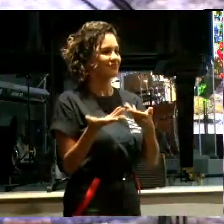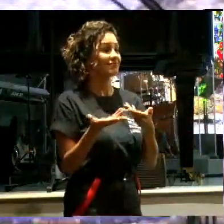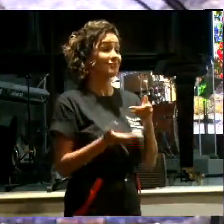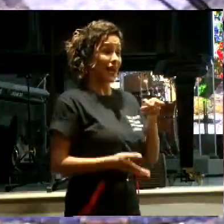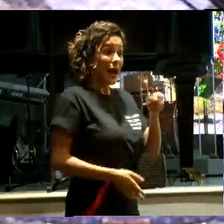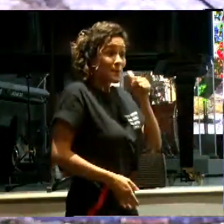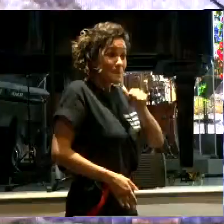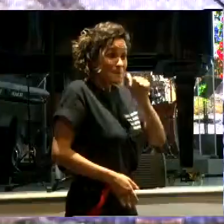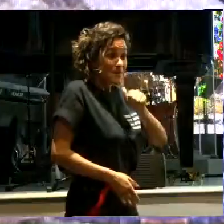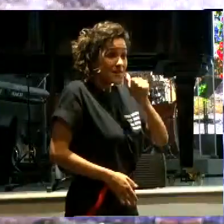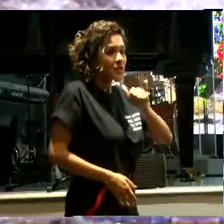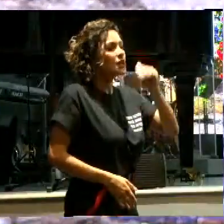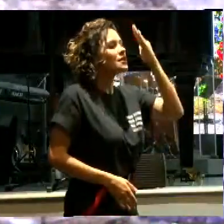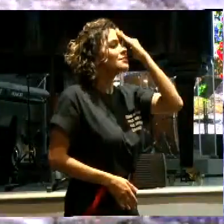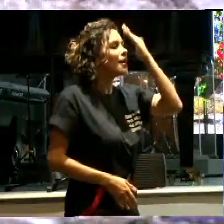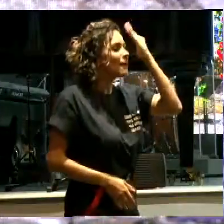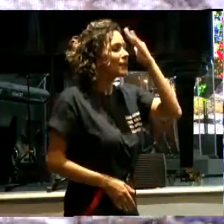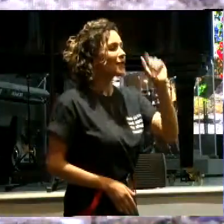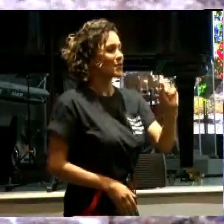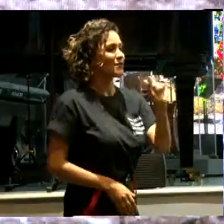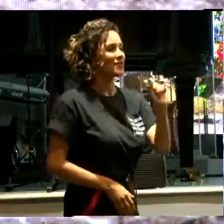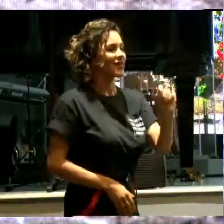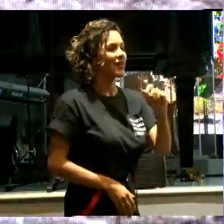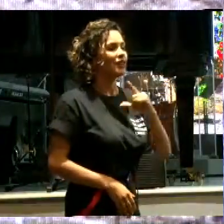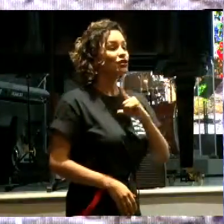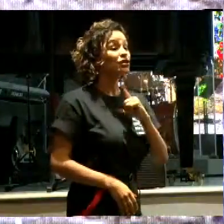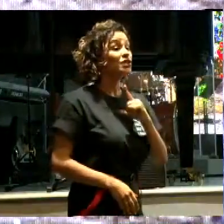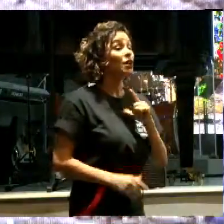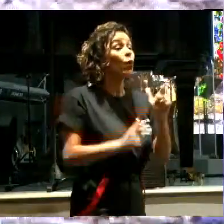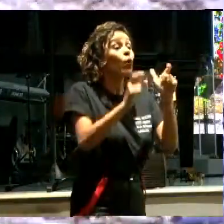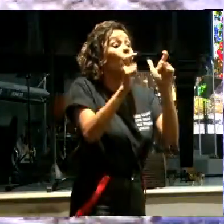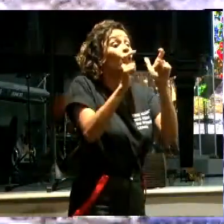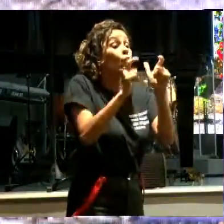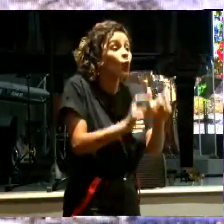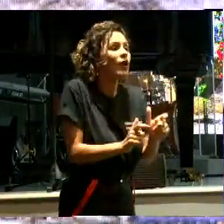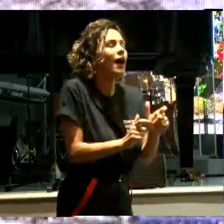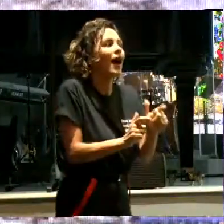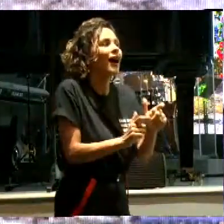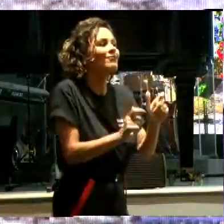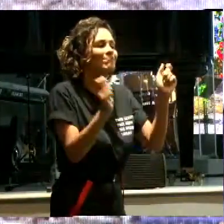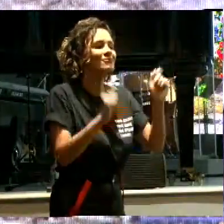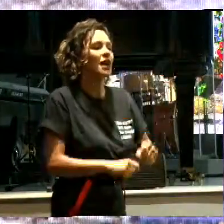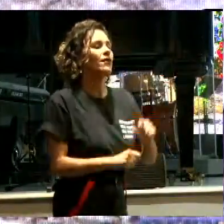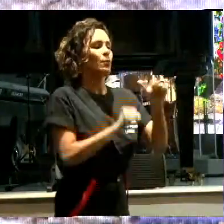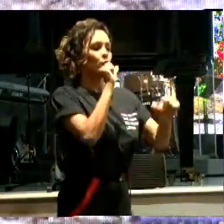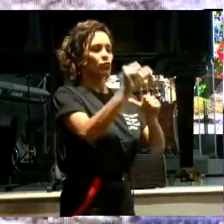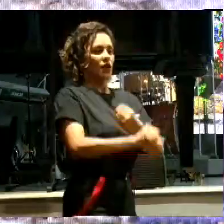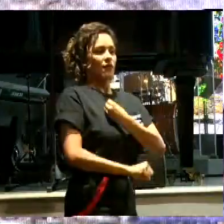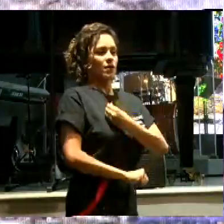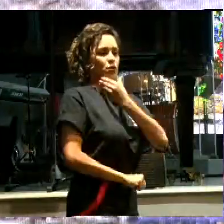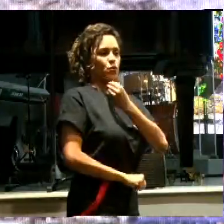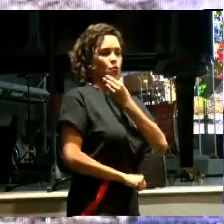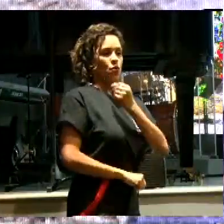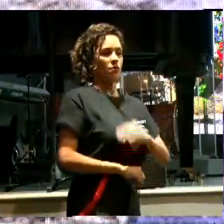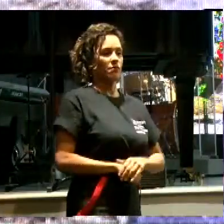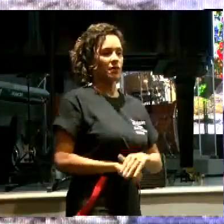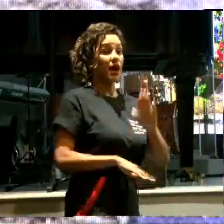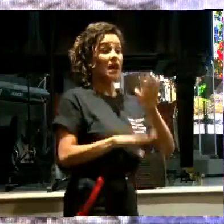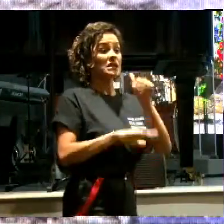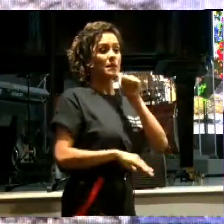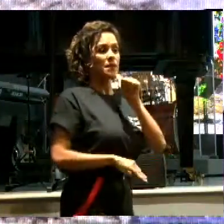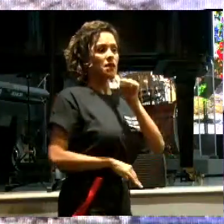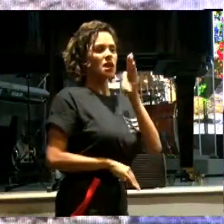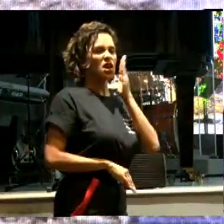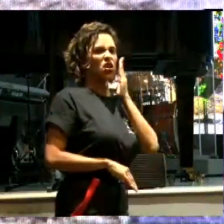sabia de um lugar que poderia mudar a vida daquele homem. Ela poderia reter aquela informação para ela e